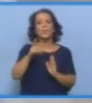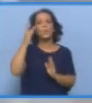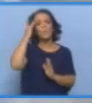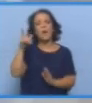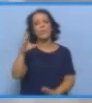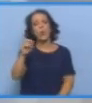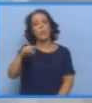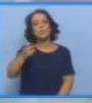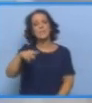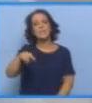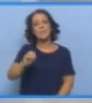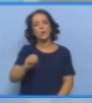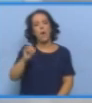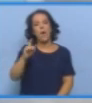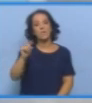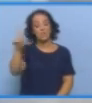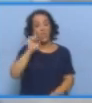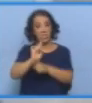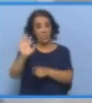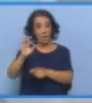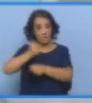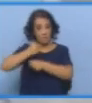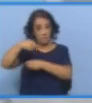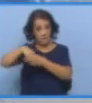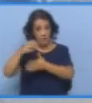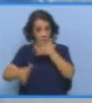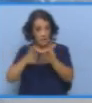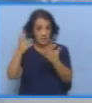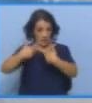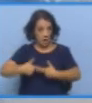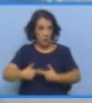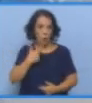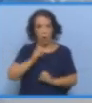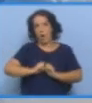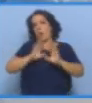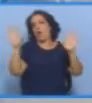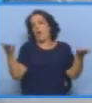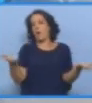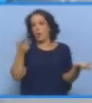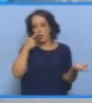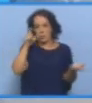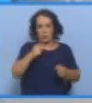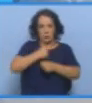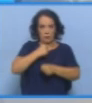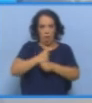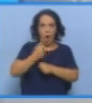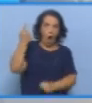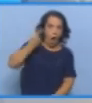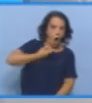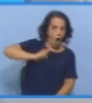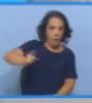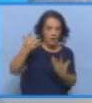nas fábricas, também integrado nos sindicatos? Claro. Então, um operário não é obrigatório uma pessoa